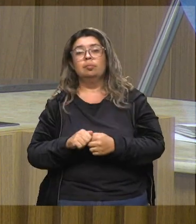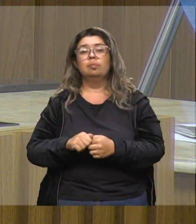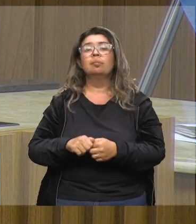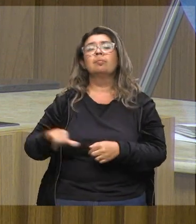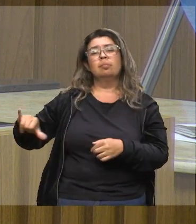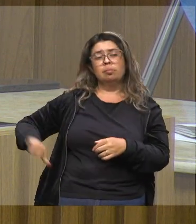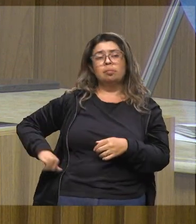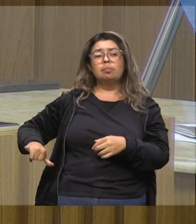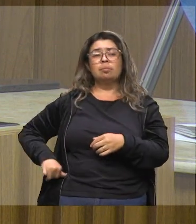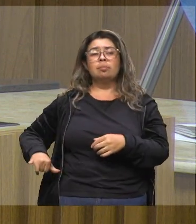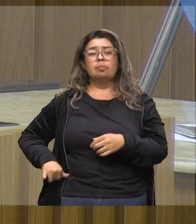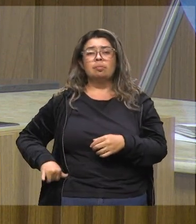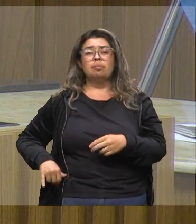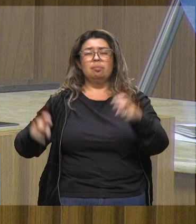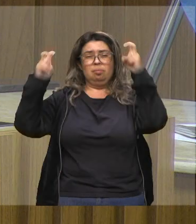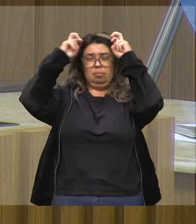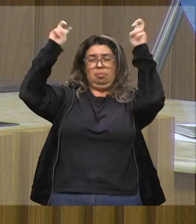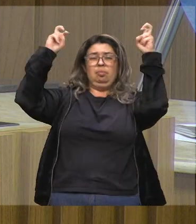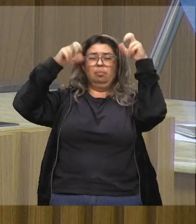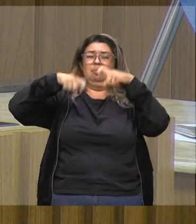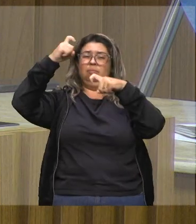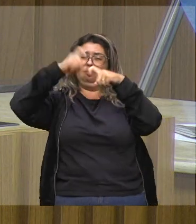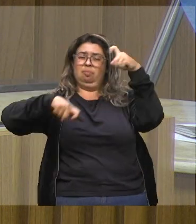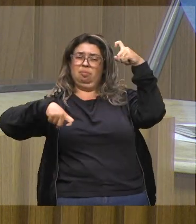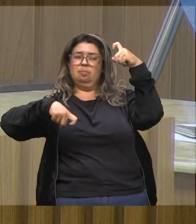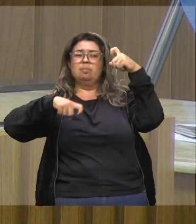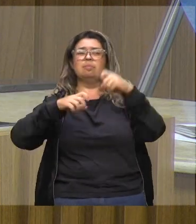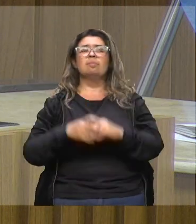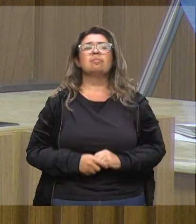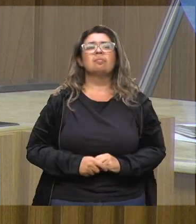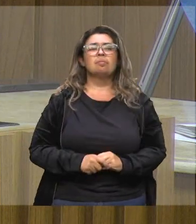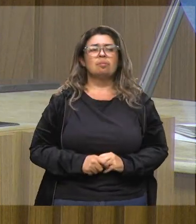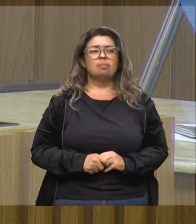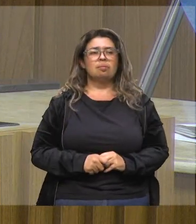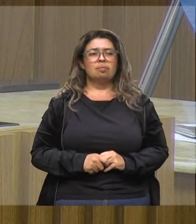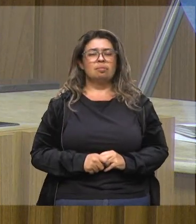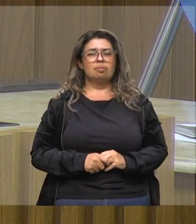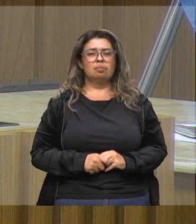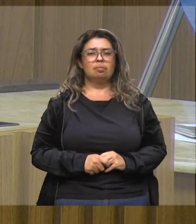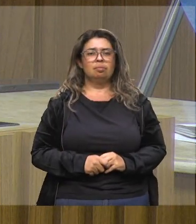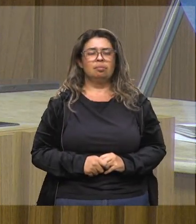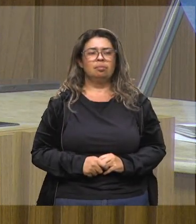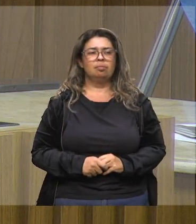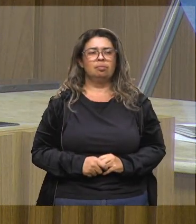abuso sexual ou está sendo explorado.